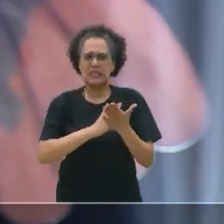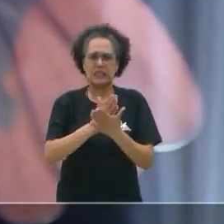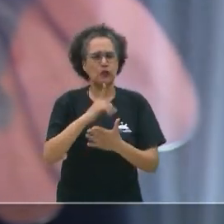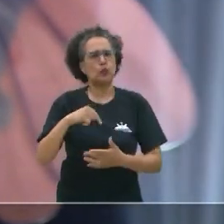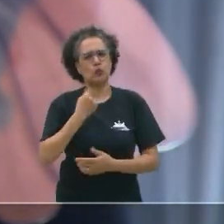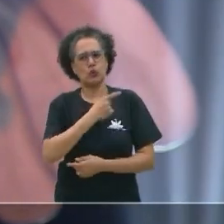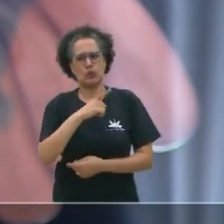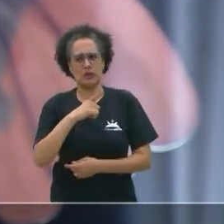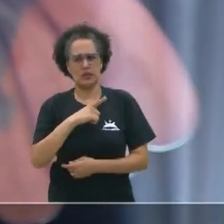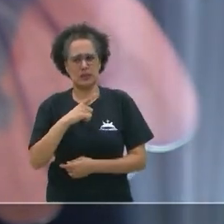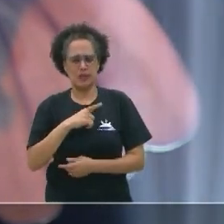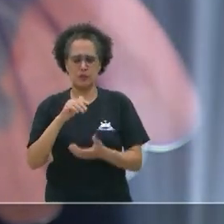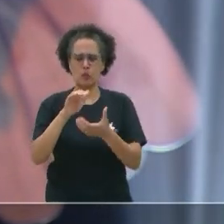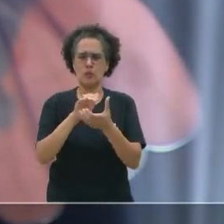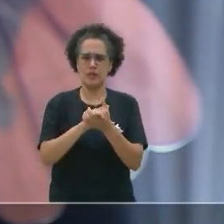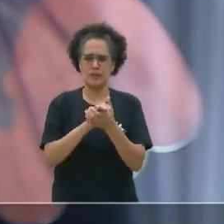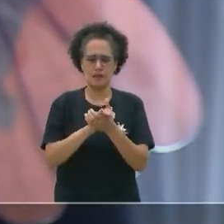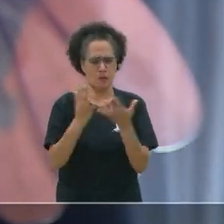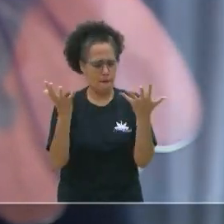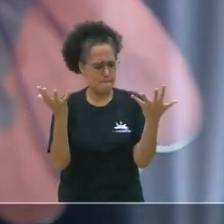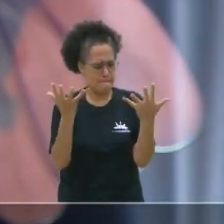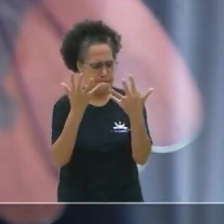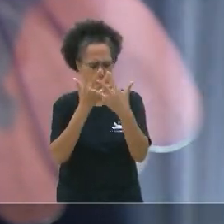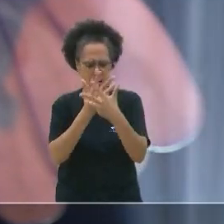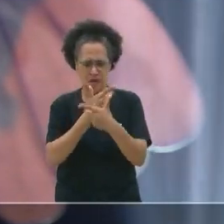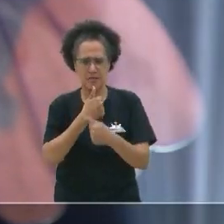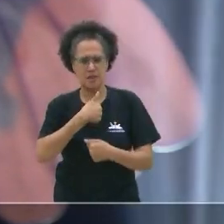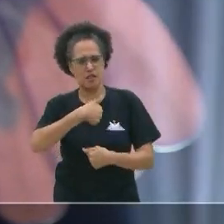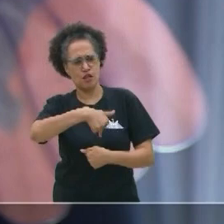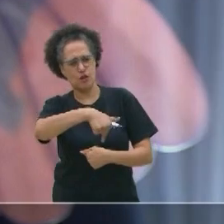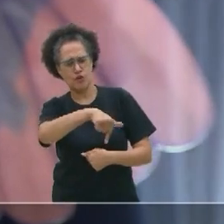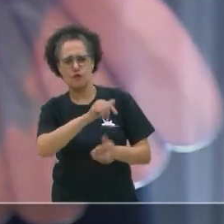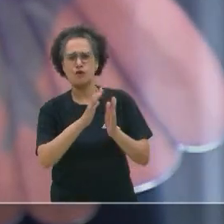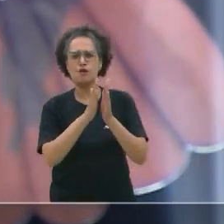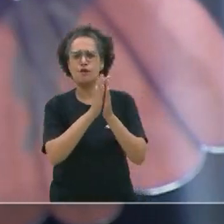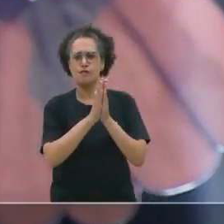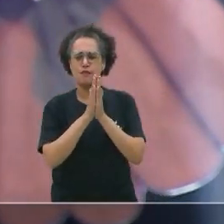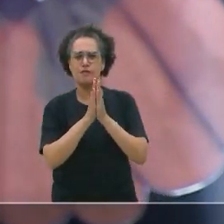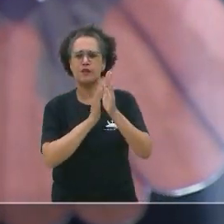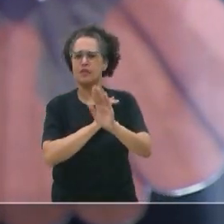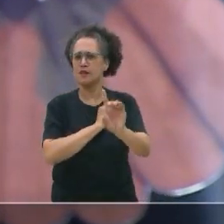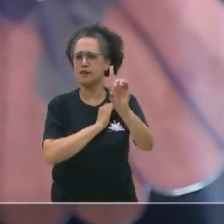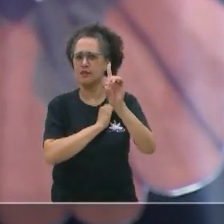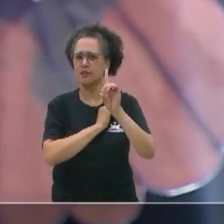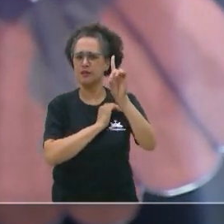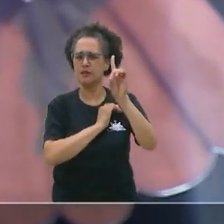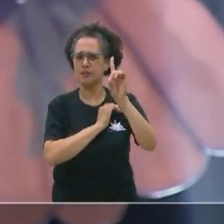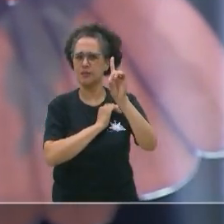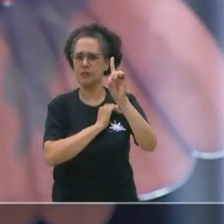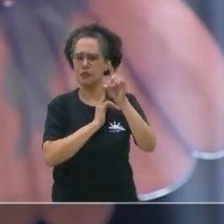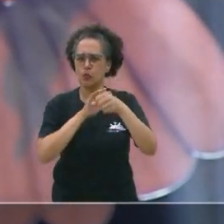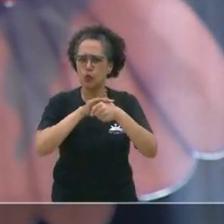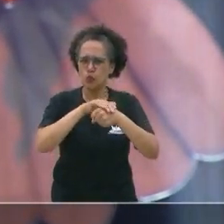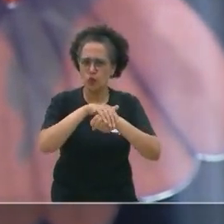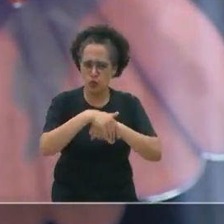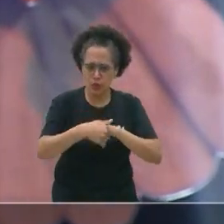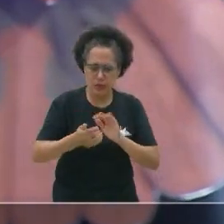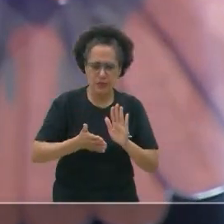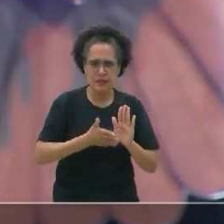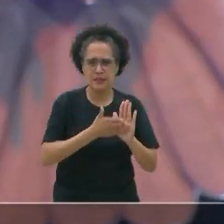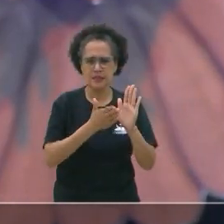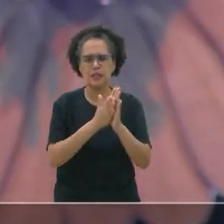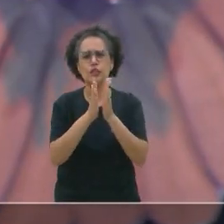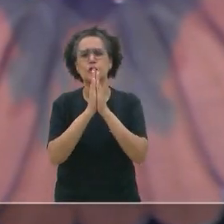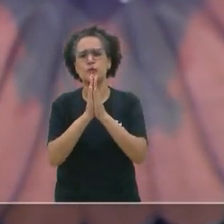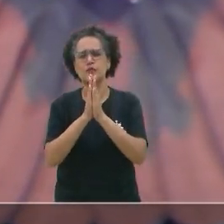aqui um casal maravilhoso que eu fui ali louvar a Deus pela vida deles. Quanto tempo de noite de louvor. Pode ficar de pé